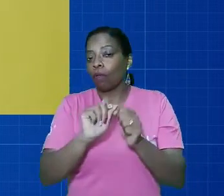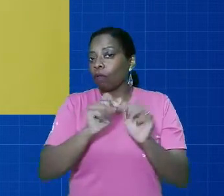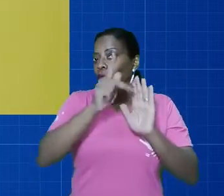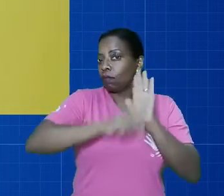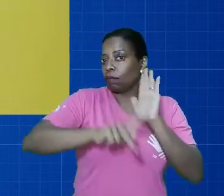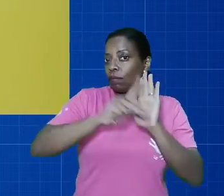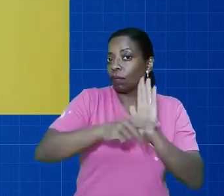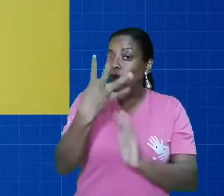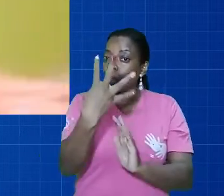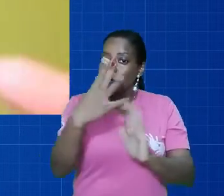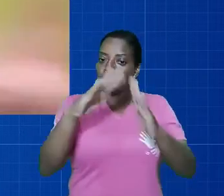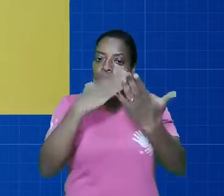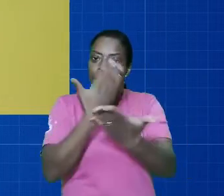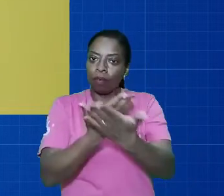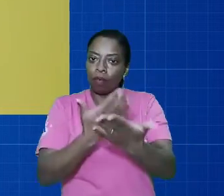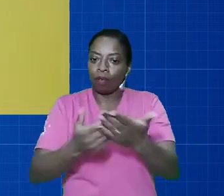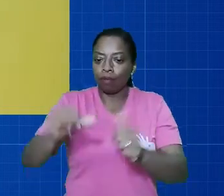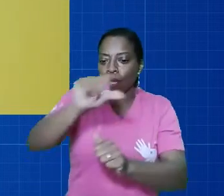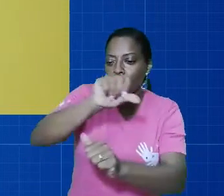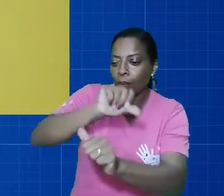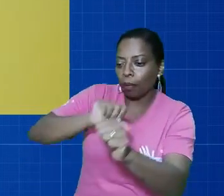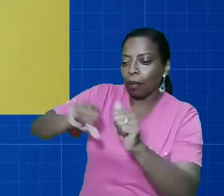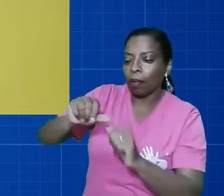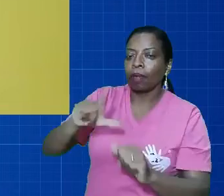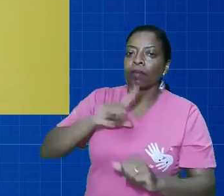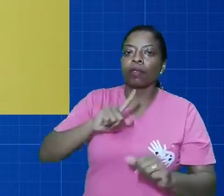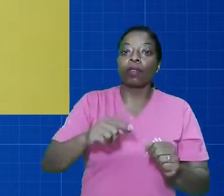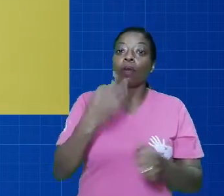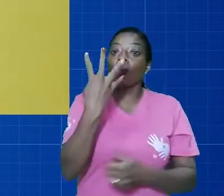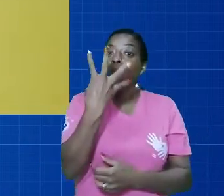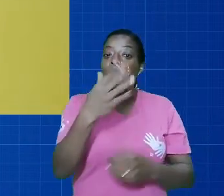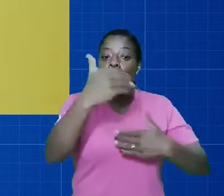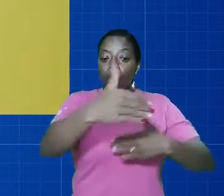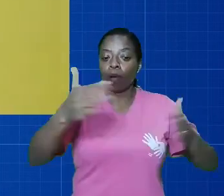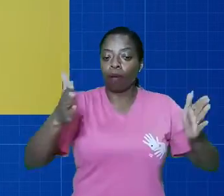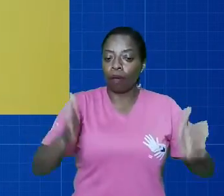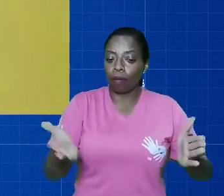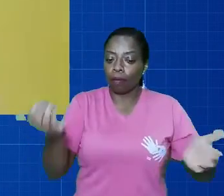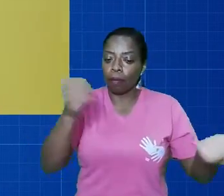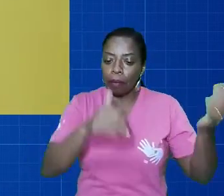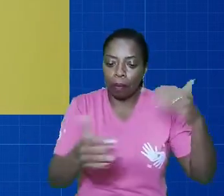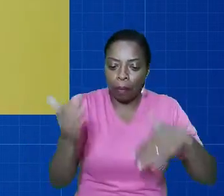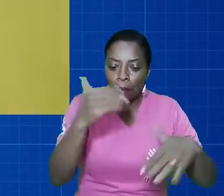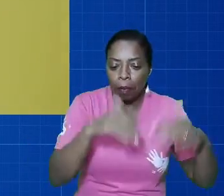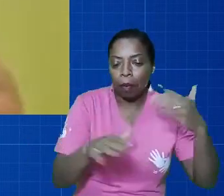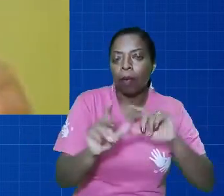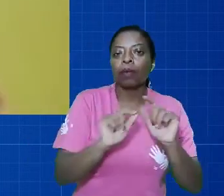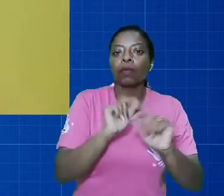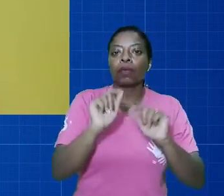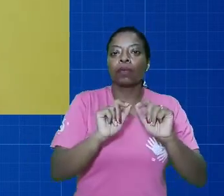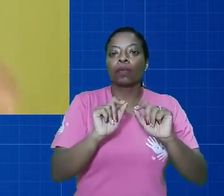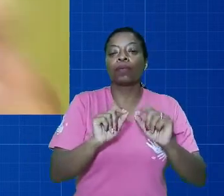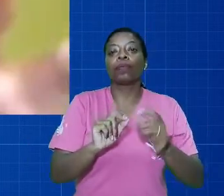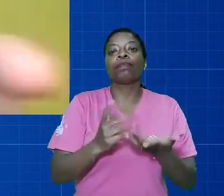fizemos quatro caixas, e dentro dessas caixas tinham algumas coisas